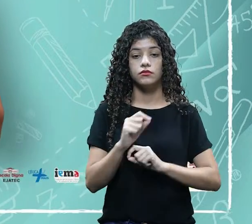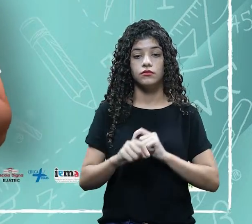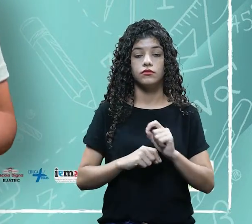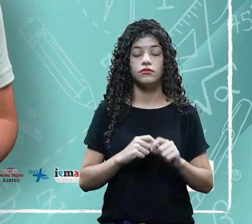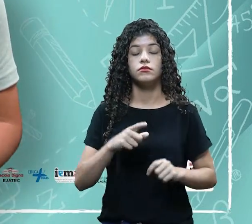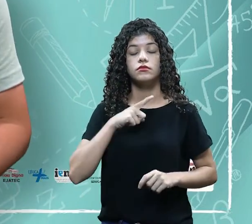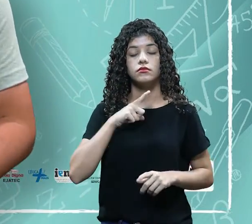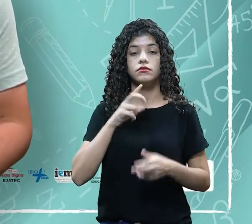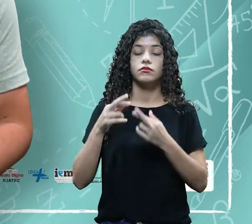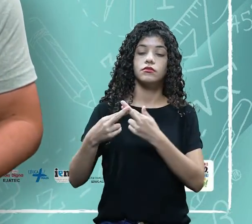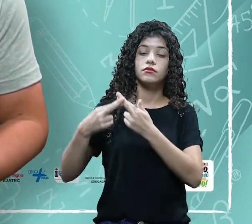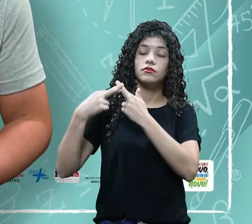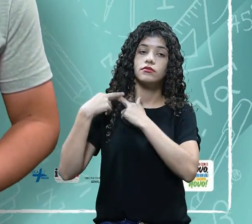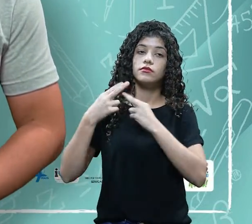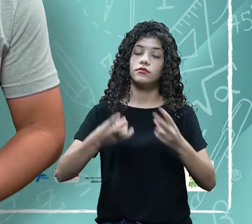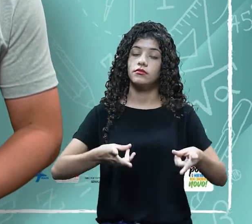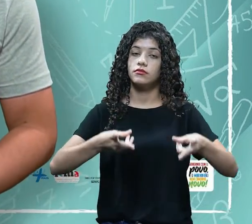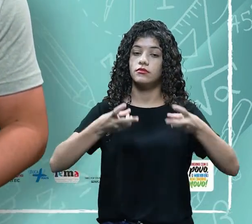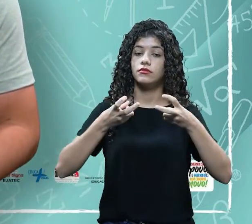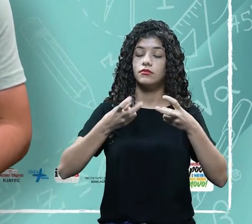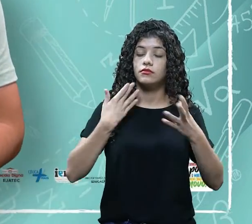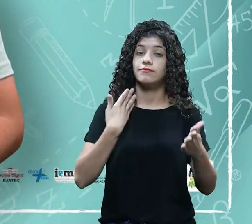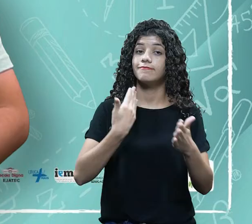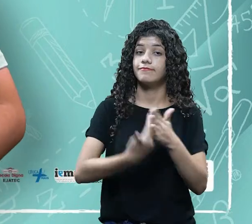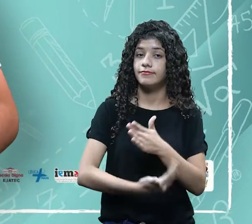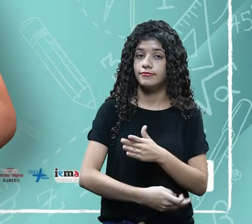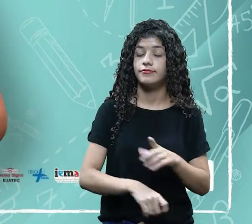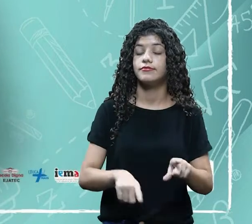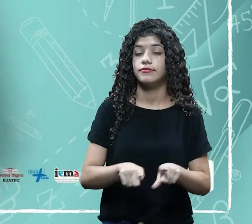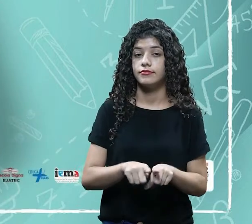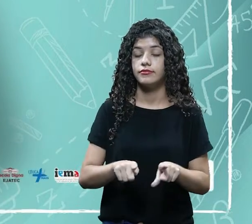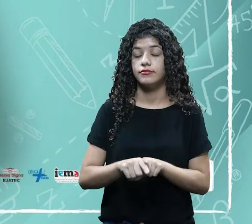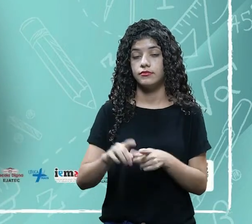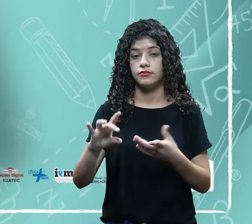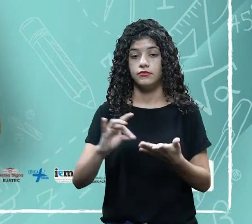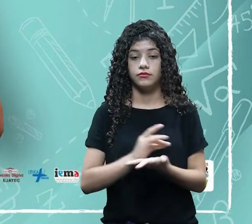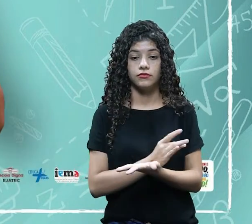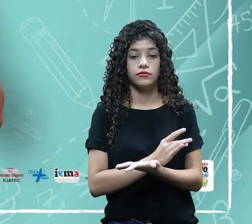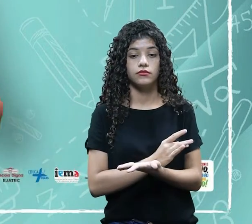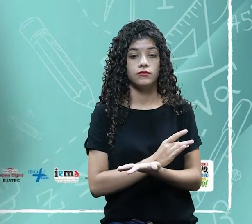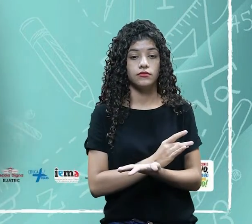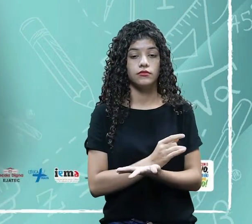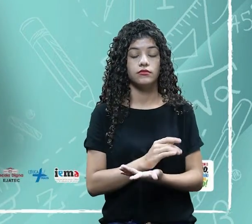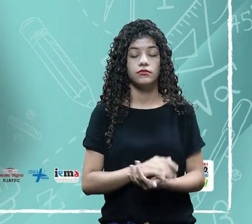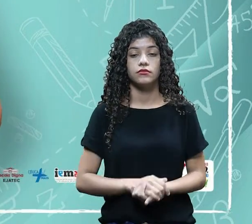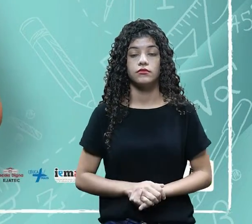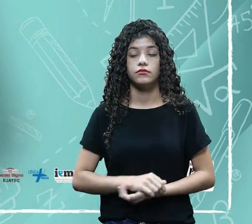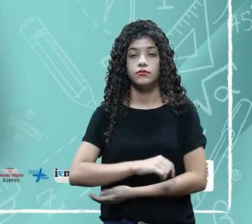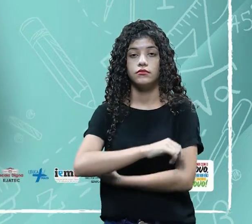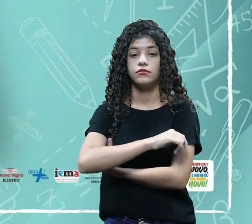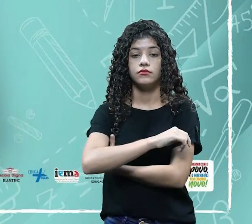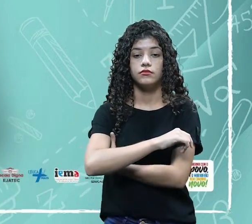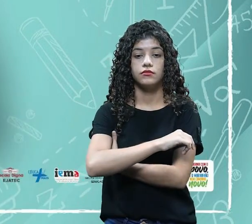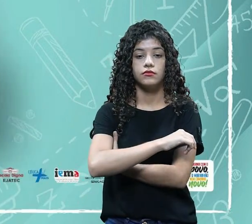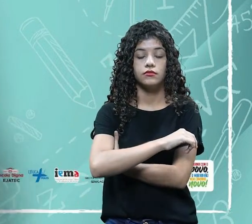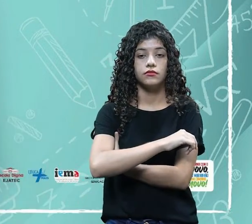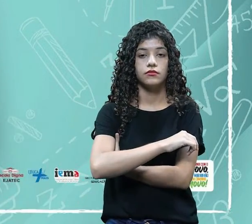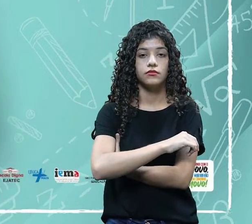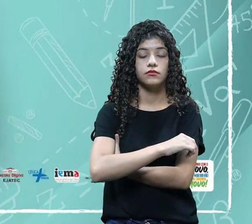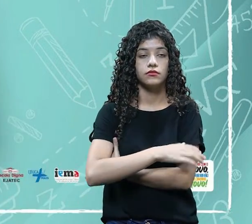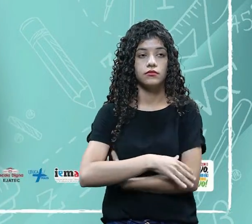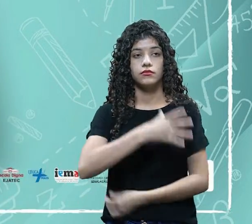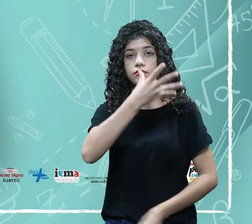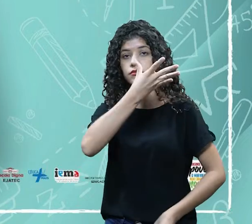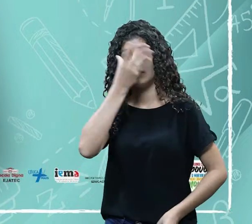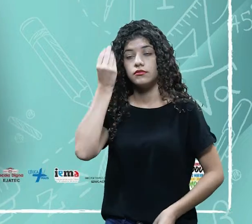também responsável por identificar essas perdas, né, desses documentos extraviados, ou esqueceram de